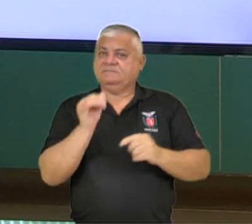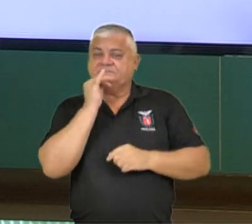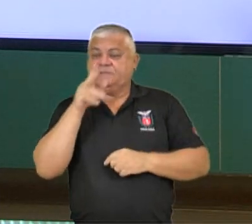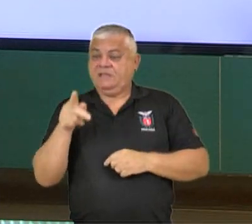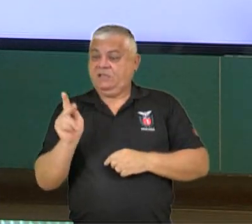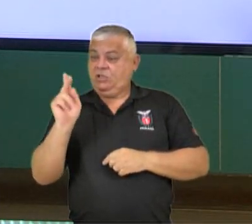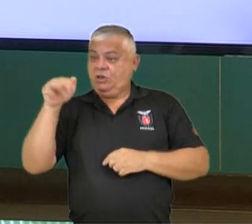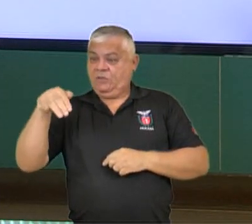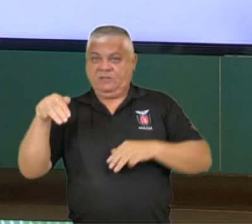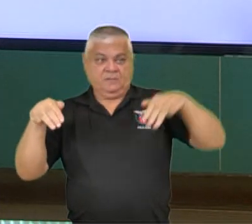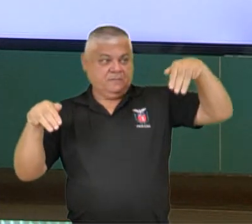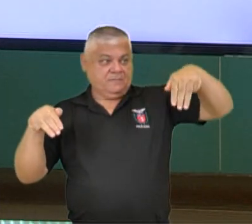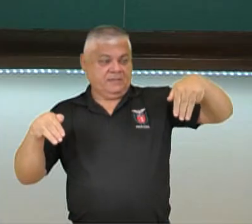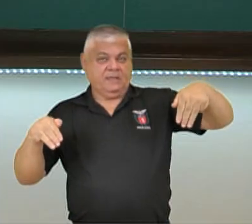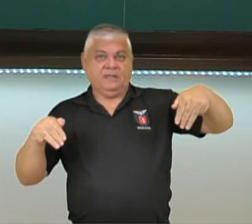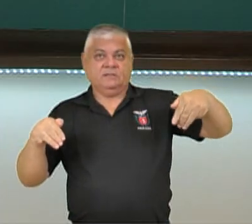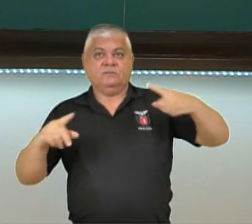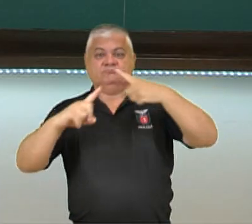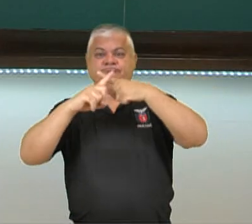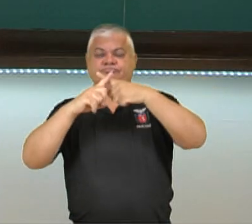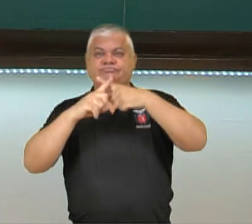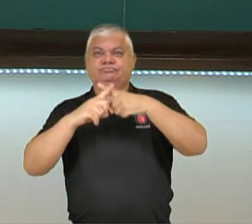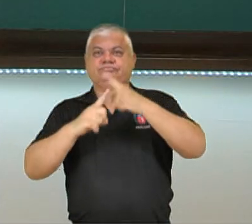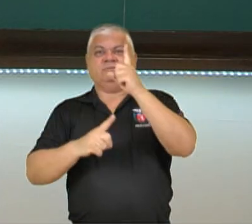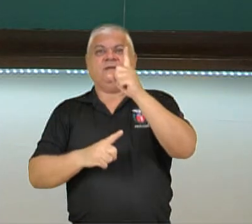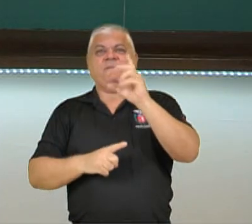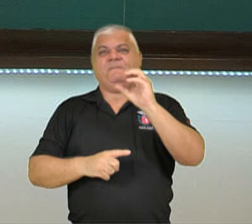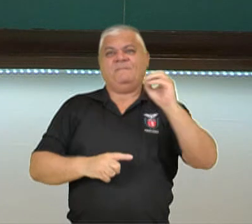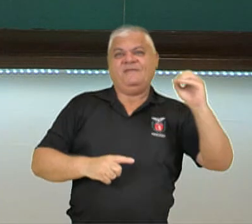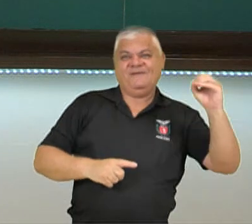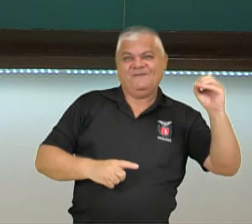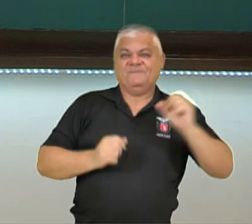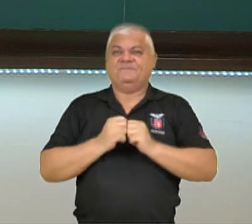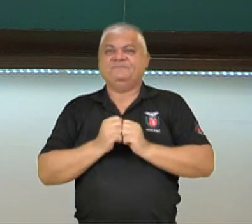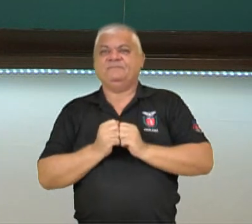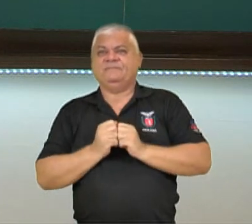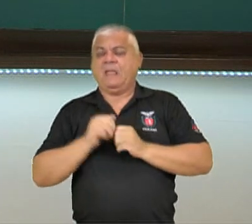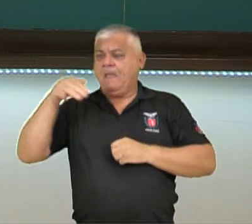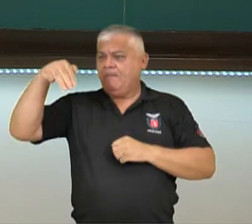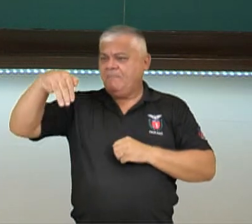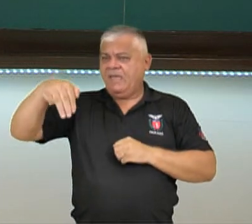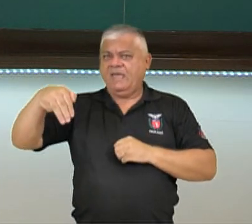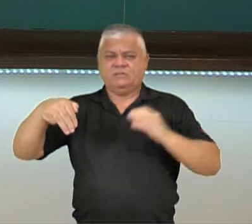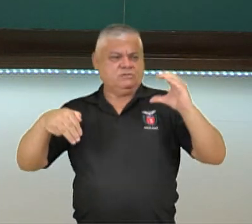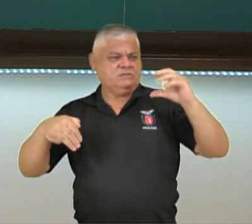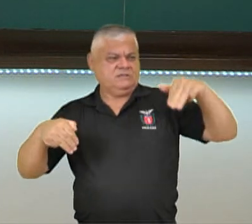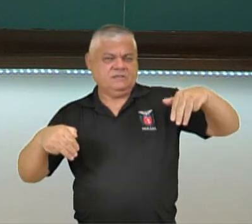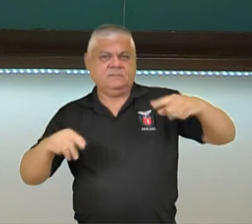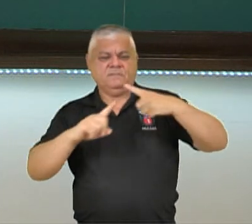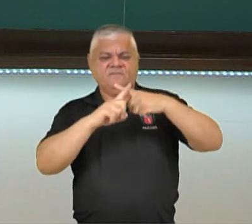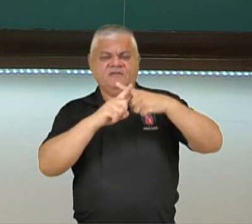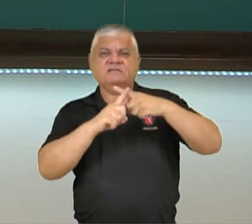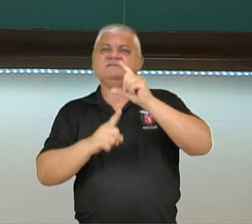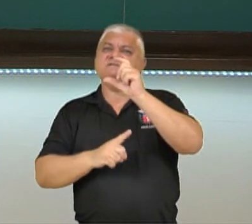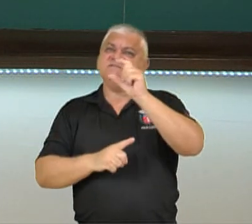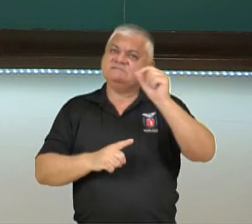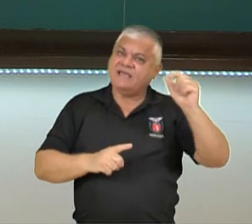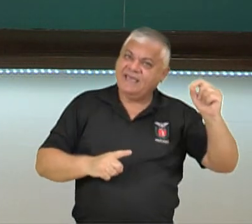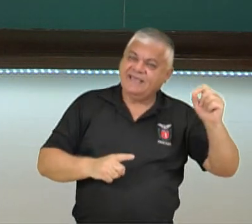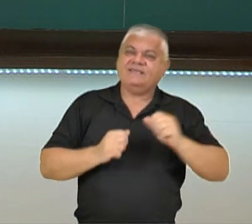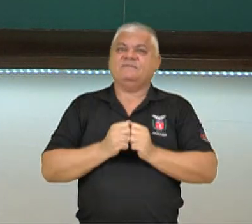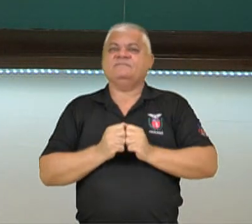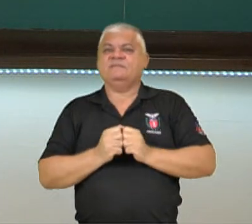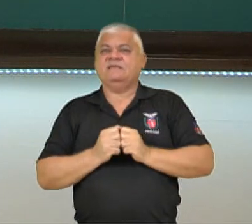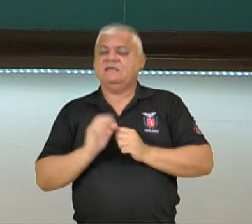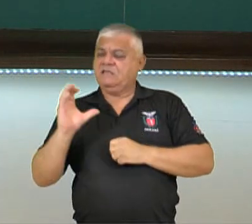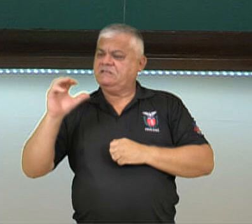para metro, multiplico por 1000. Se eu quiser converter de metro para centímetro, multiplico por 100. Centímetro para milímetro, multiplico por 10. E eu